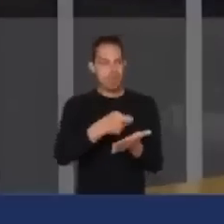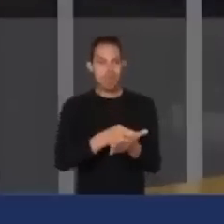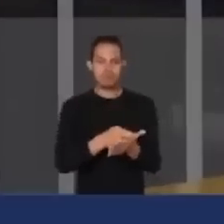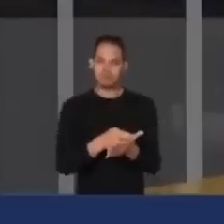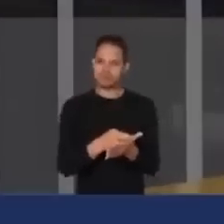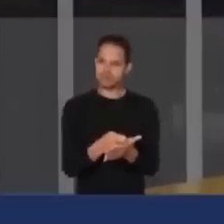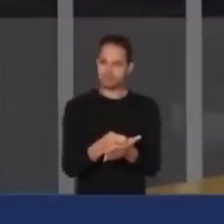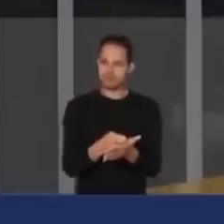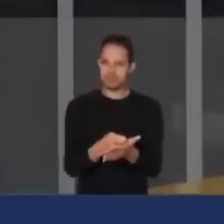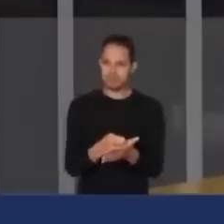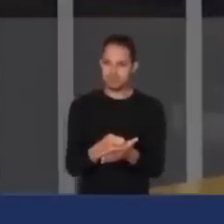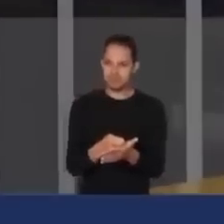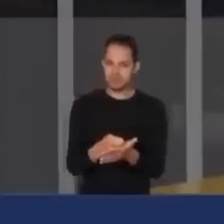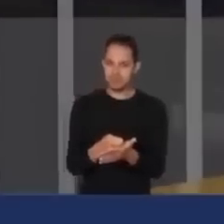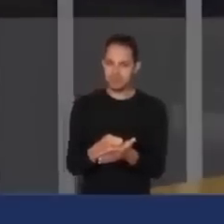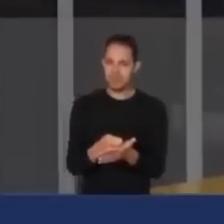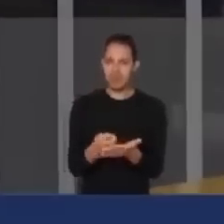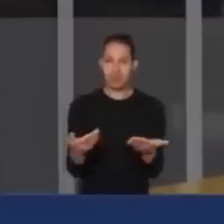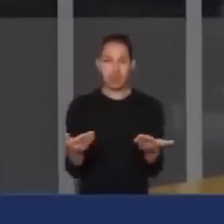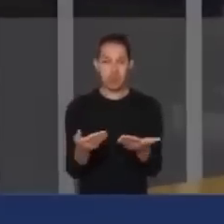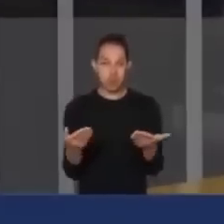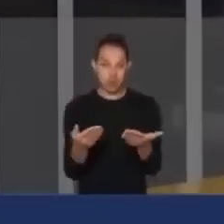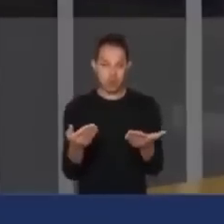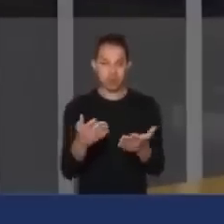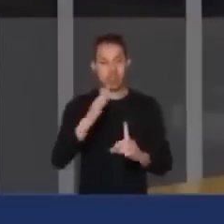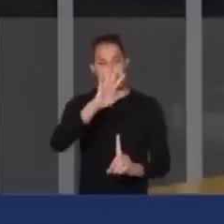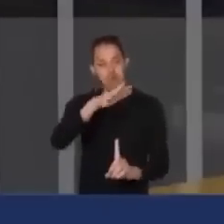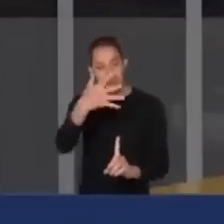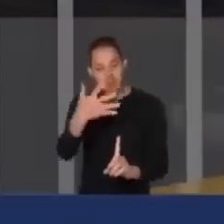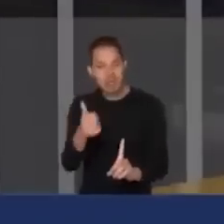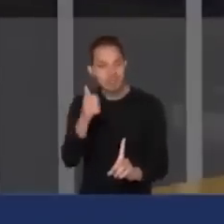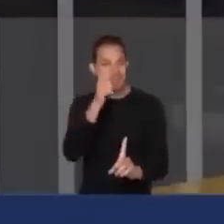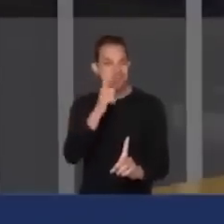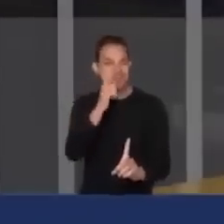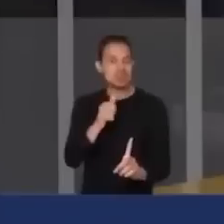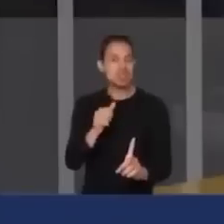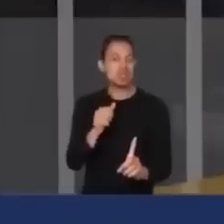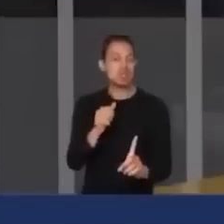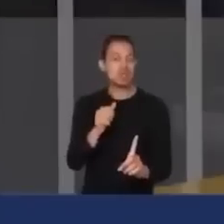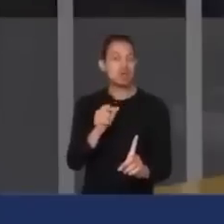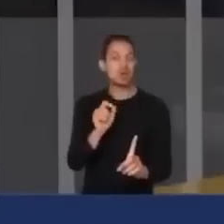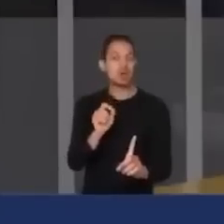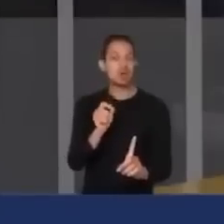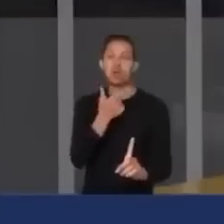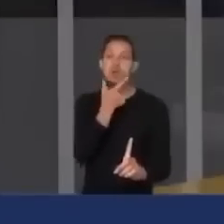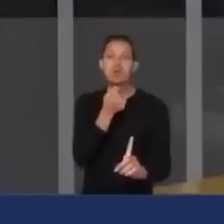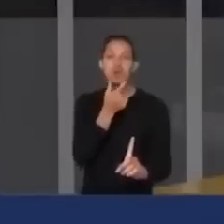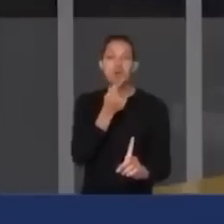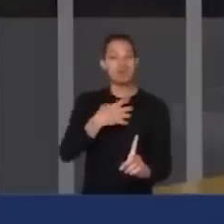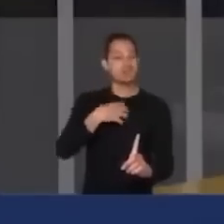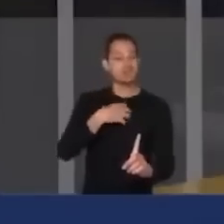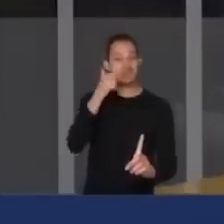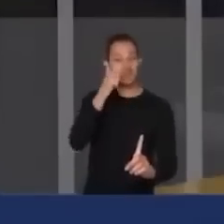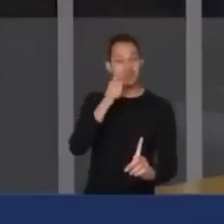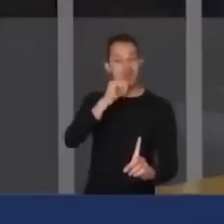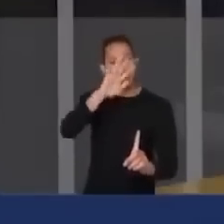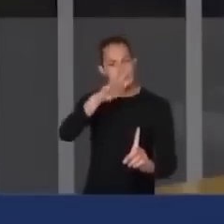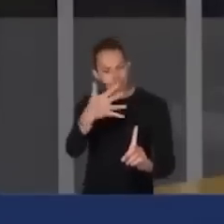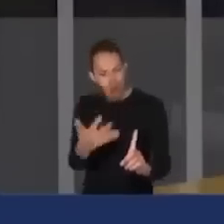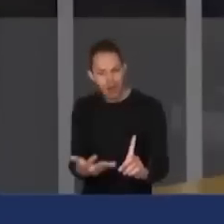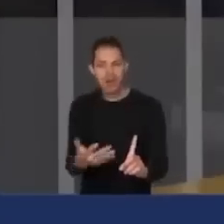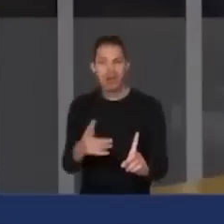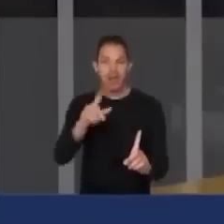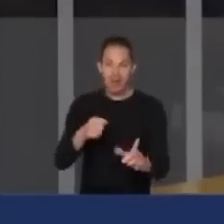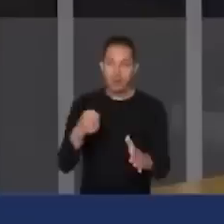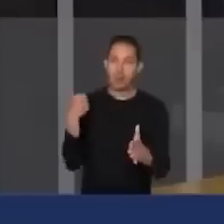A Apple, por exemplo, hoje ela está homenageando no Dia das Mulheres um homem que se sente uma mulher, que inclusive é